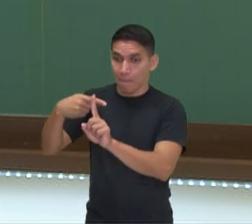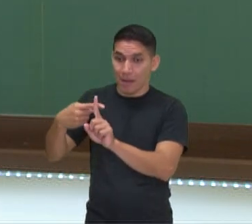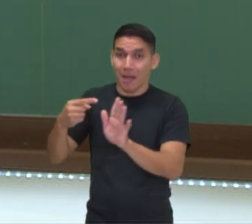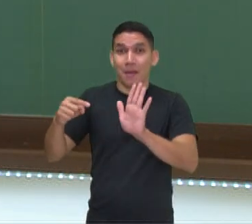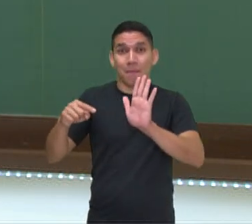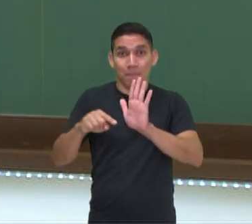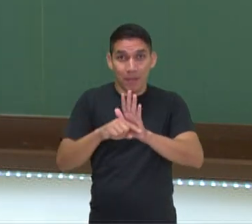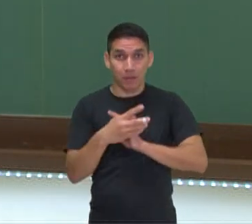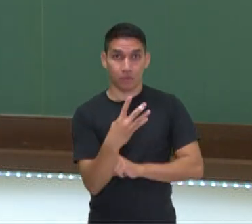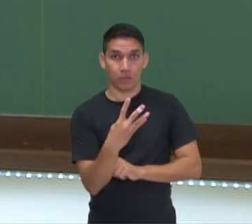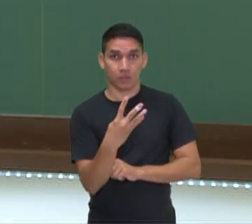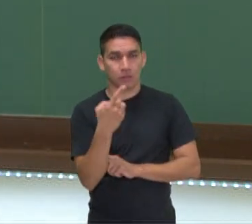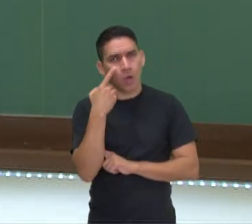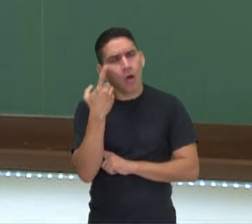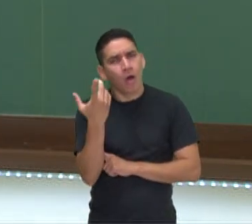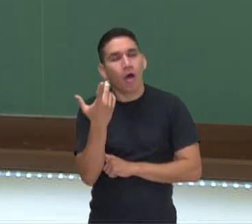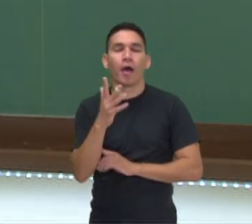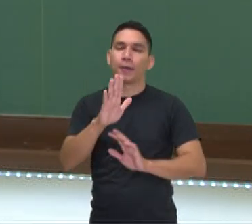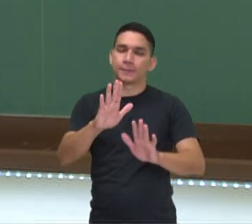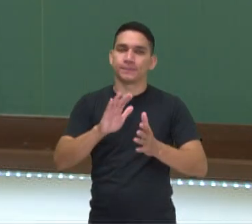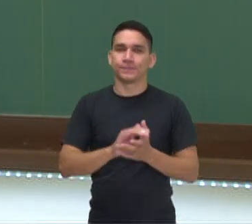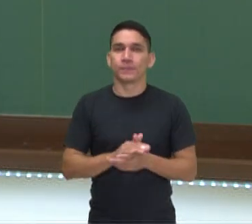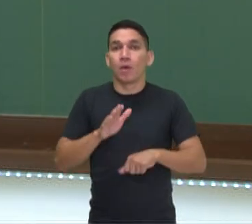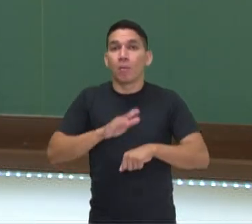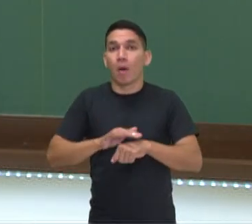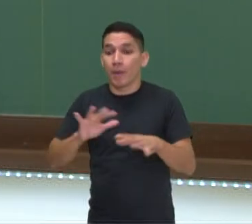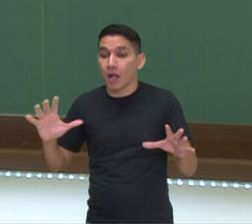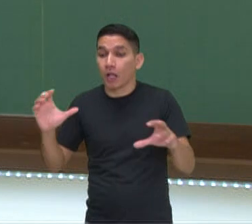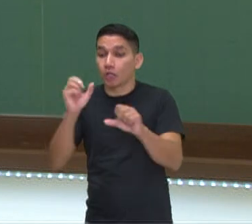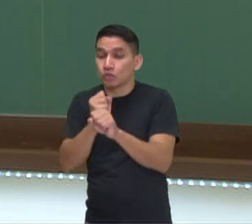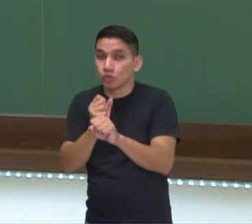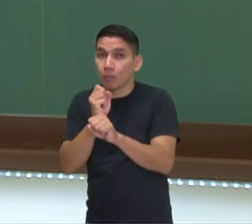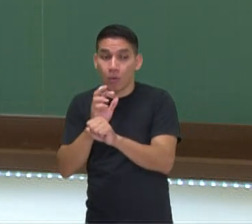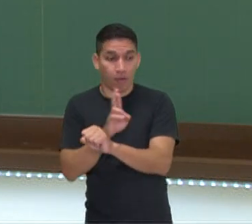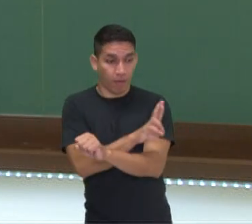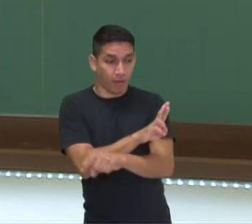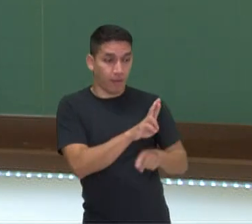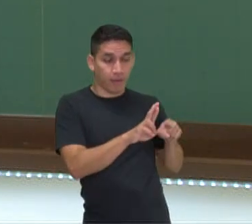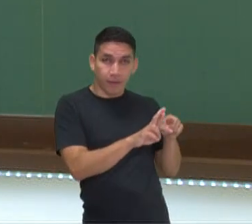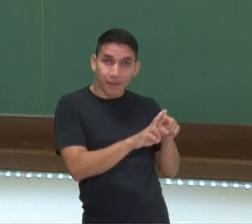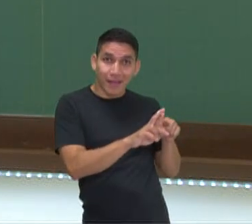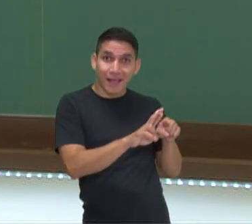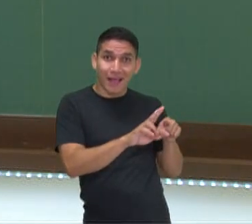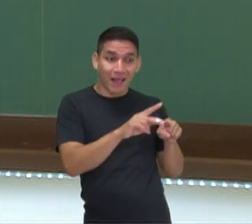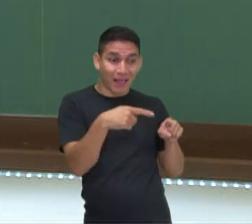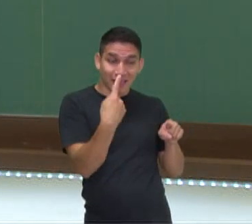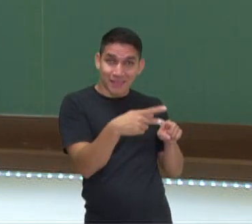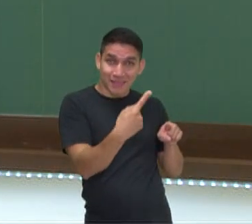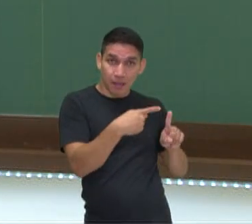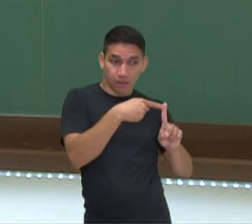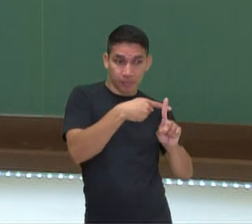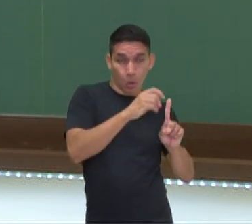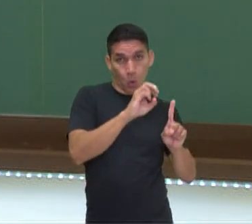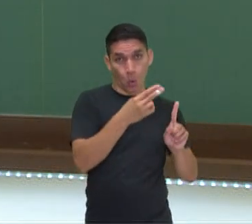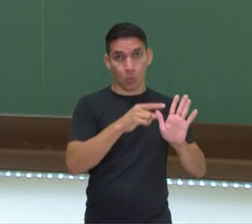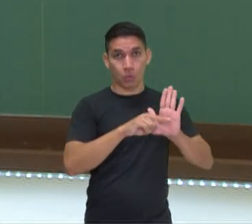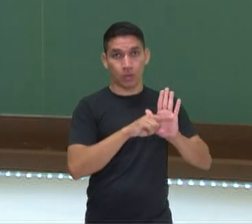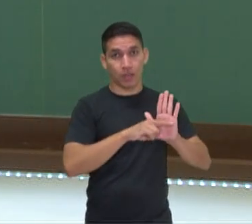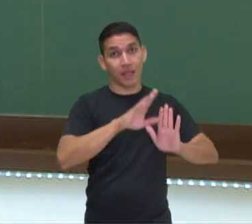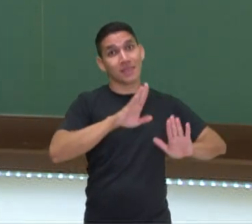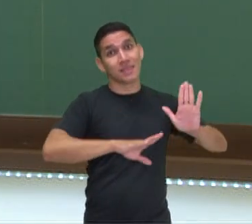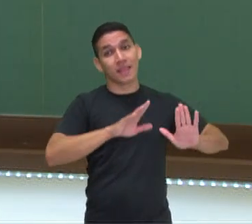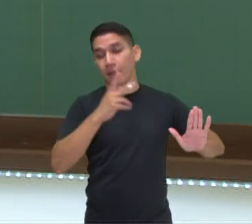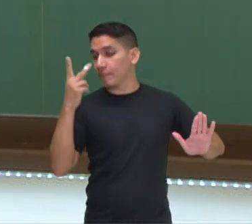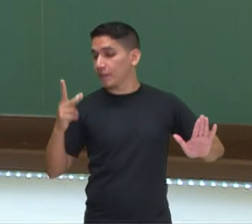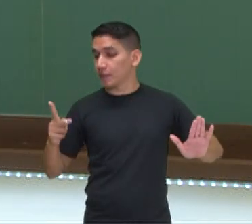4. Veja, quando a gente soma, o resultado da soma, o sinal, vai prevalecer de